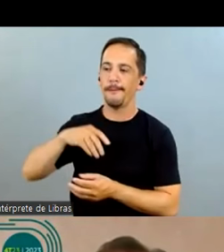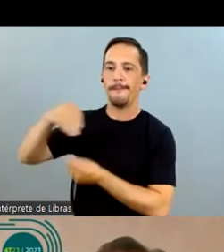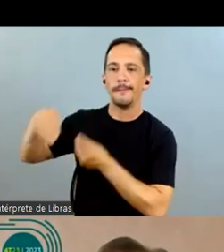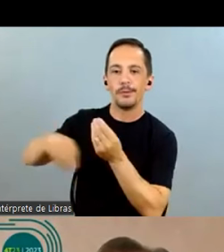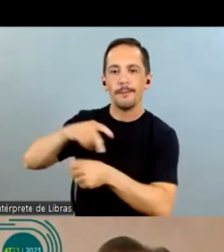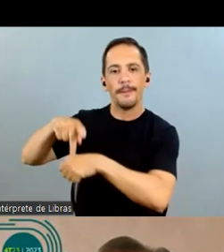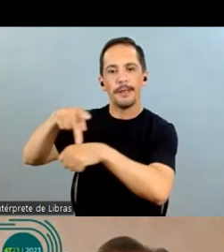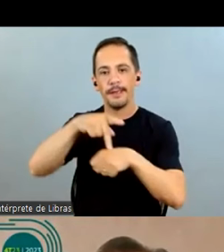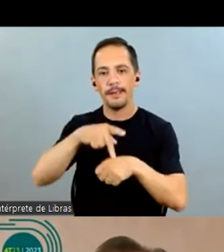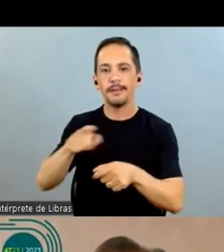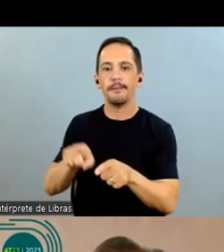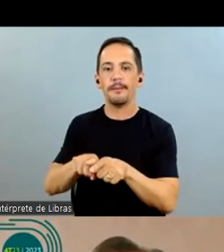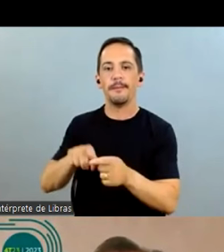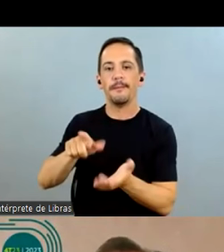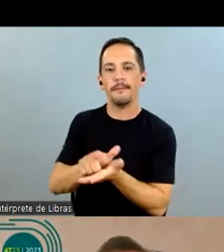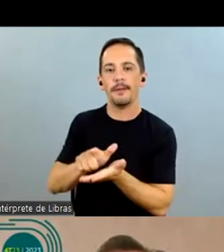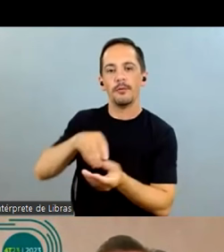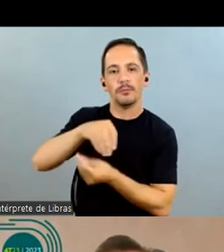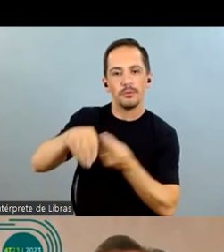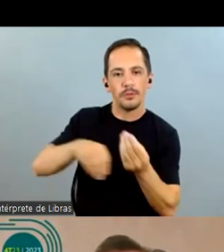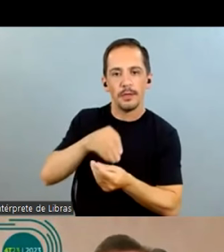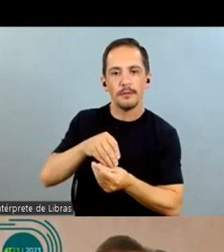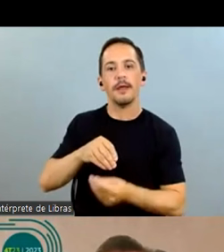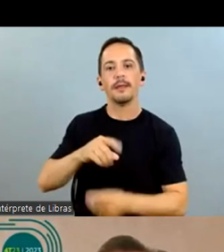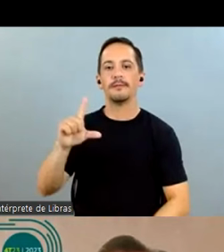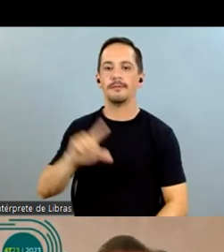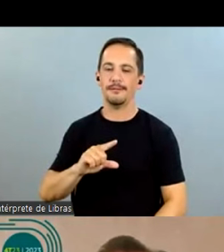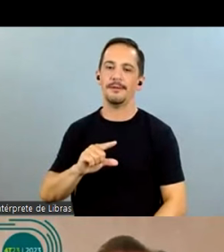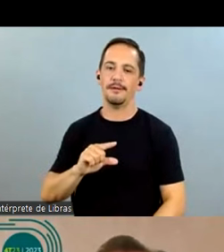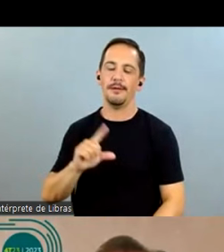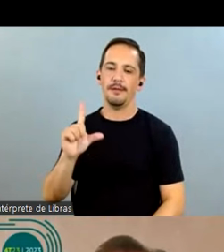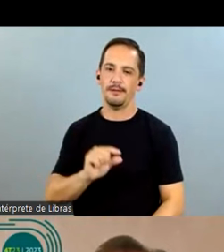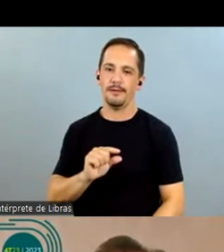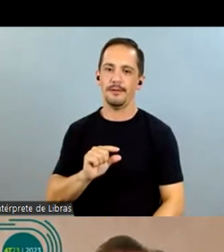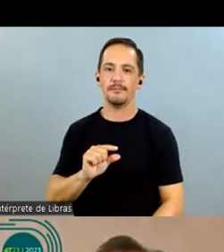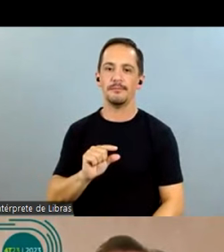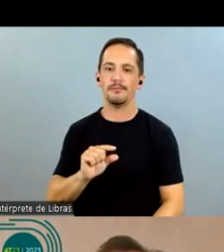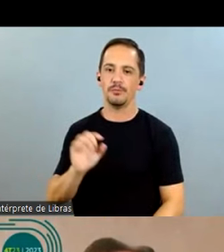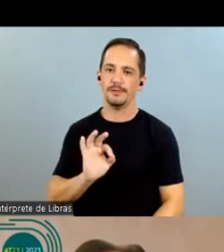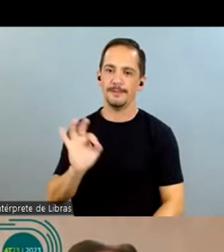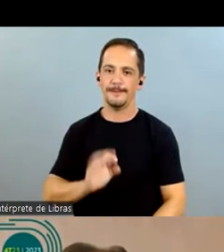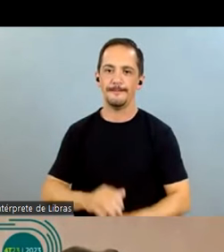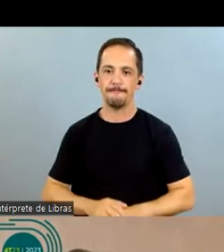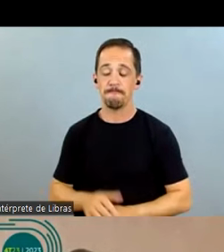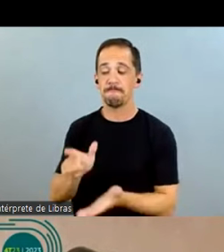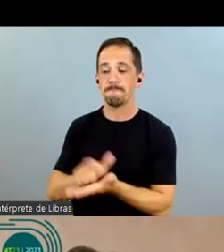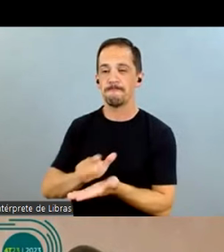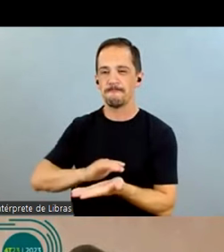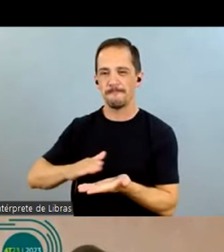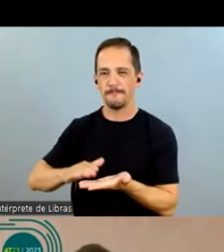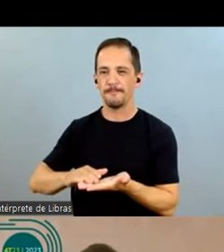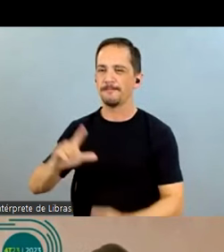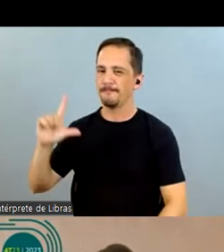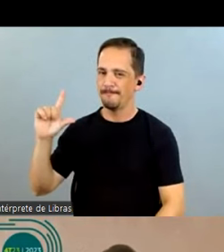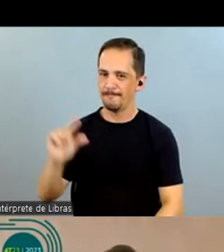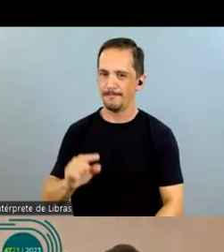Houve essa queda de 4.8% os preços para papelão do lado papéis para papelão do lado caíram bem mais em função da queda das